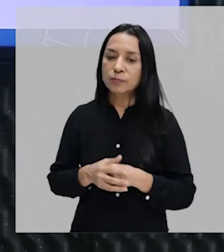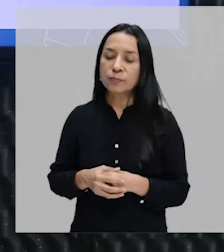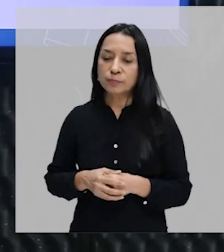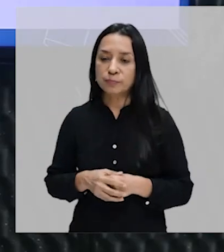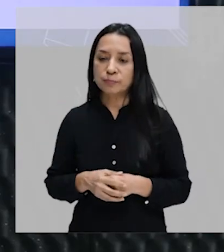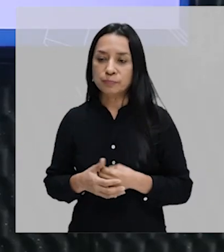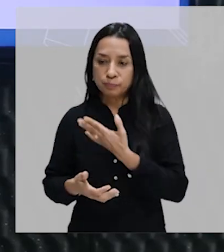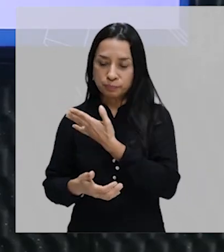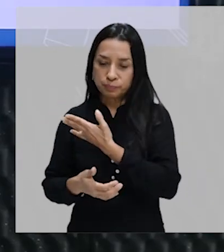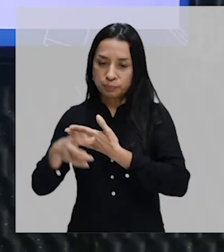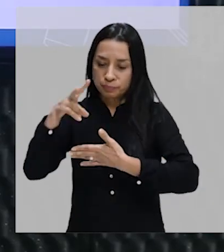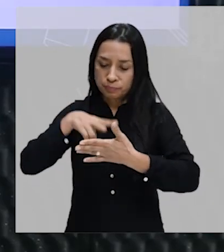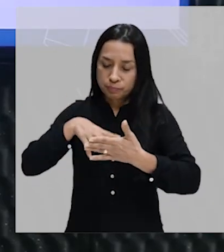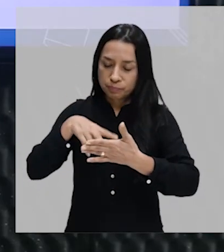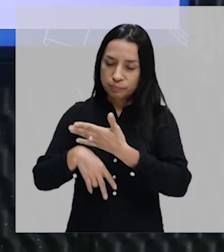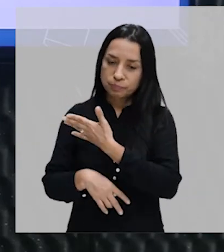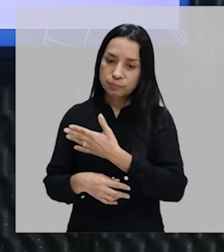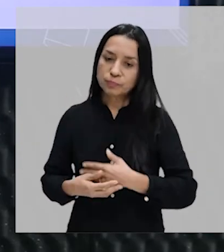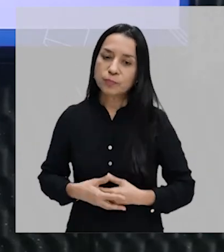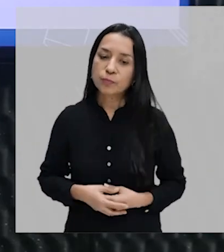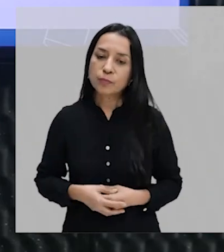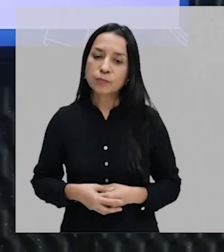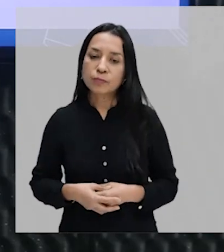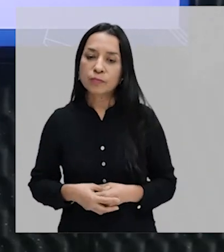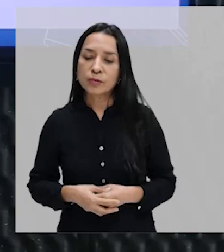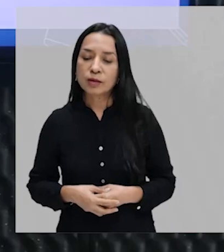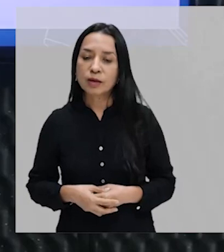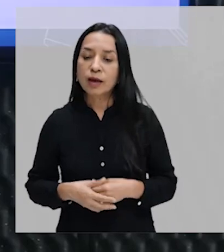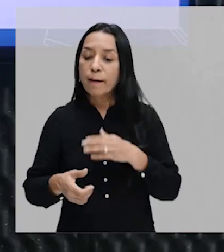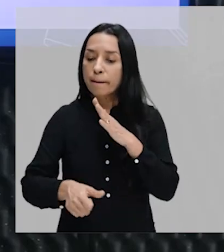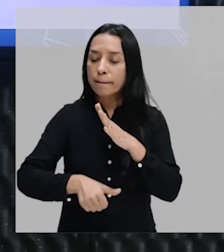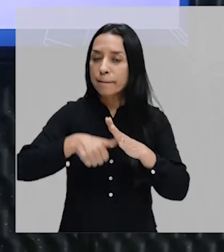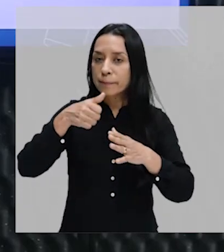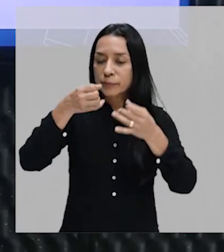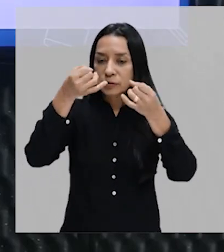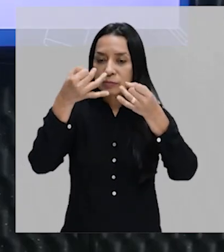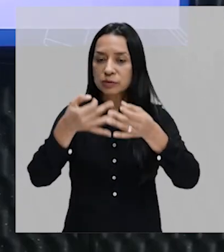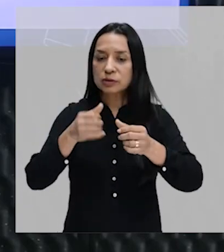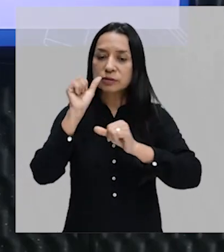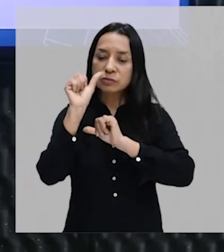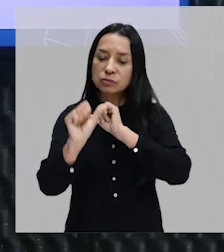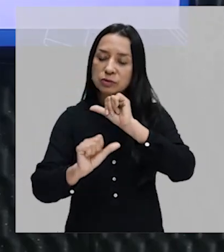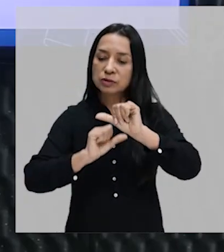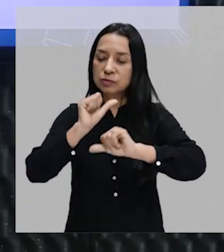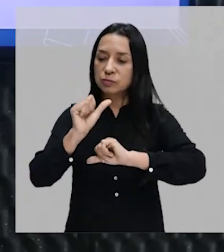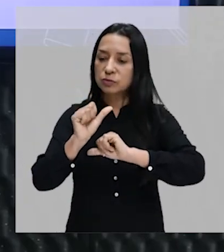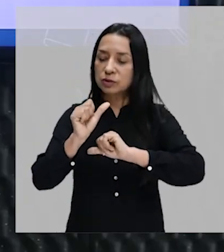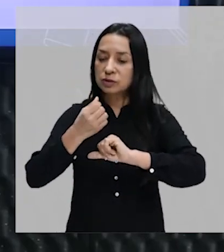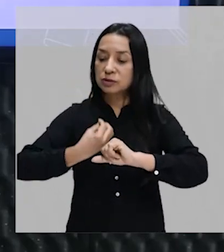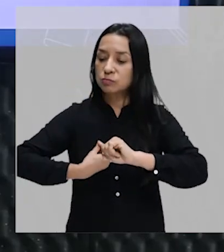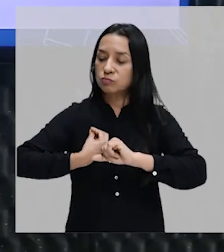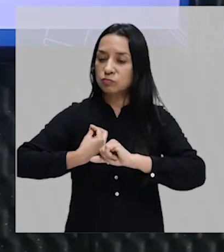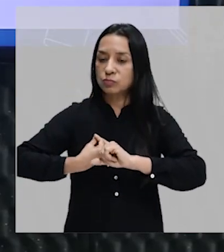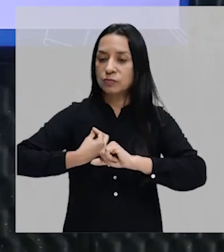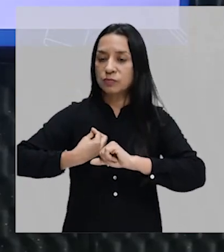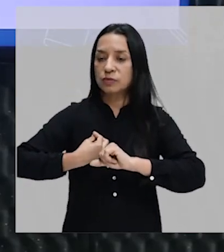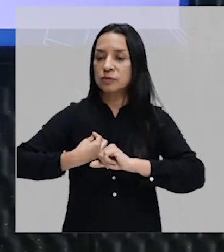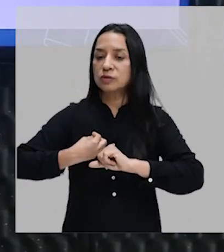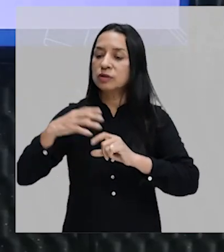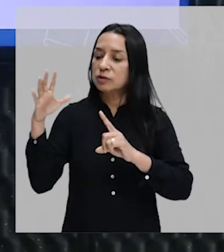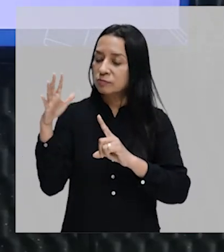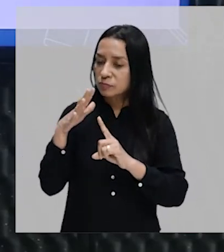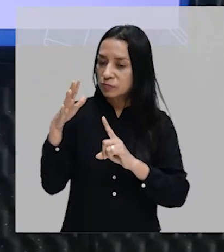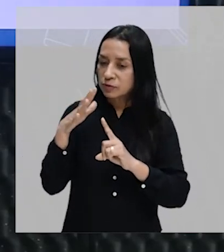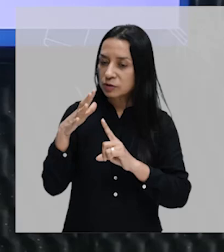a seleção natural. Essa é a primeira explicação das mudanças que os seres vivos sofrem, que Charles Darwin não